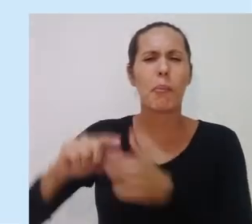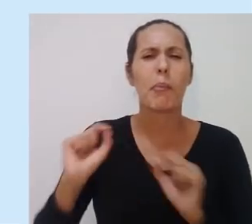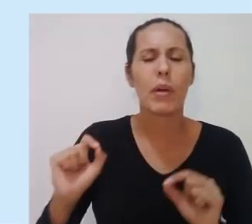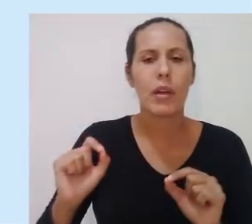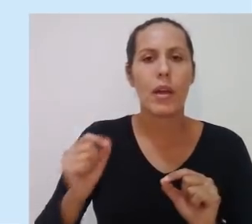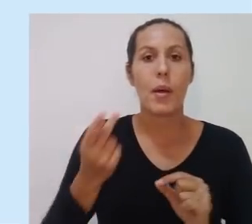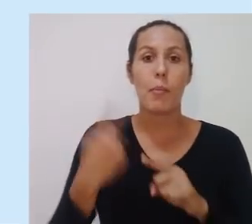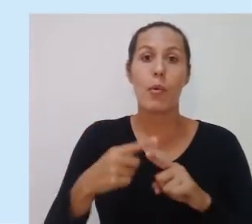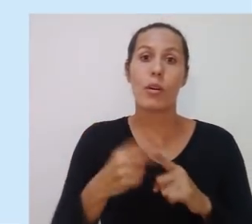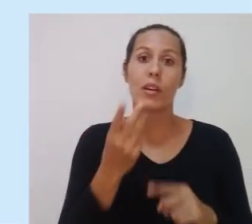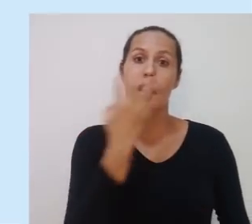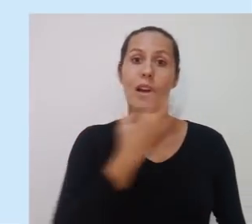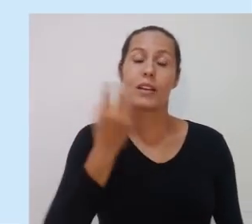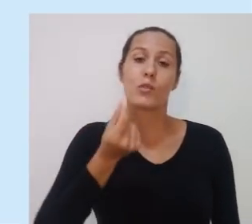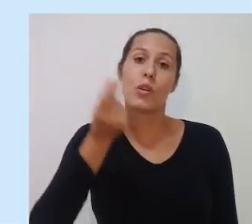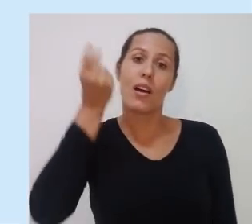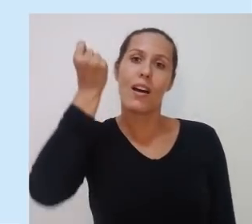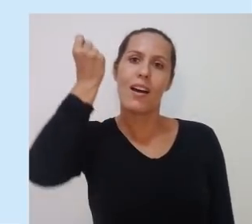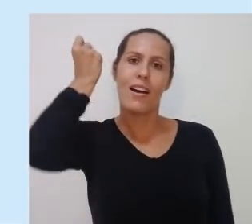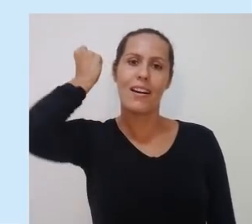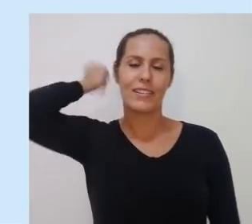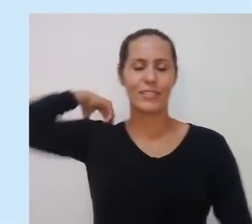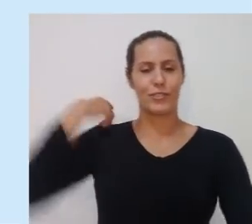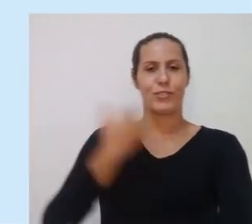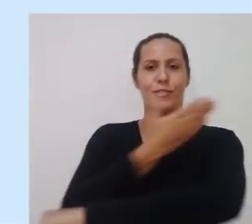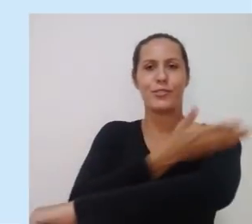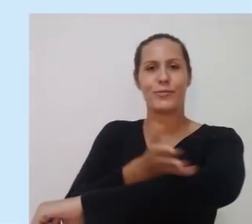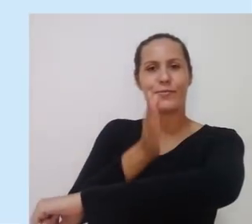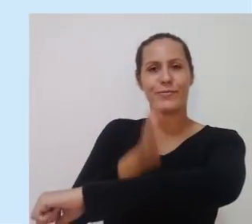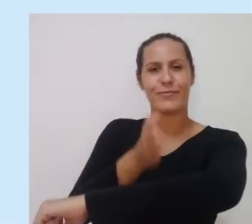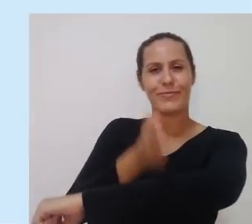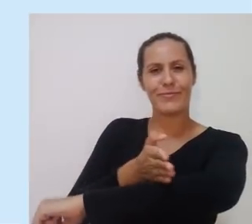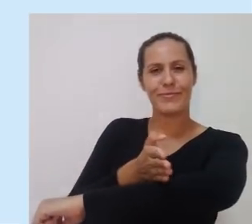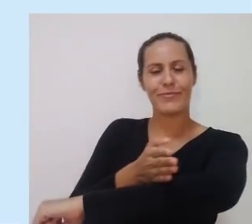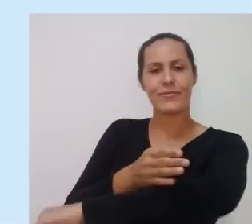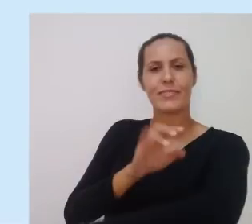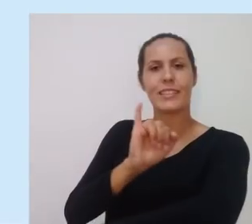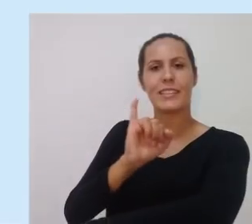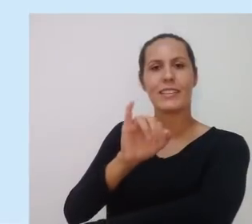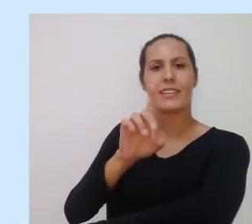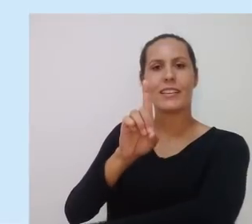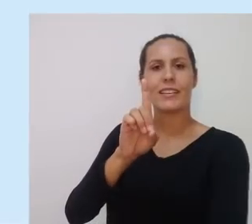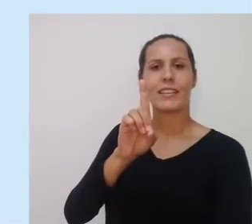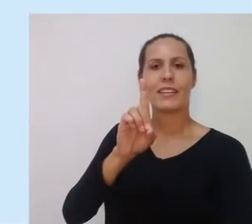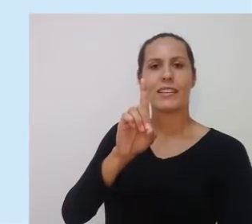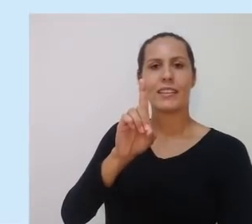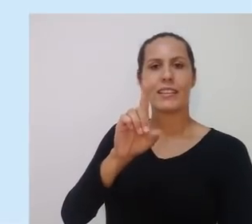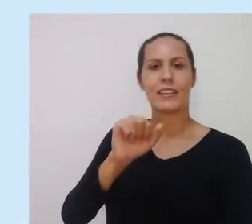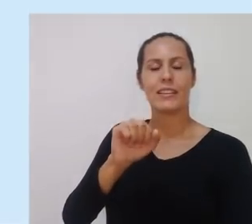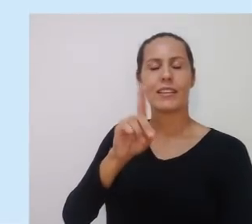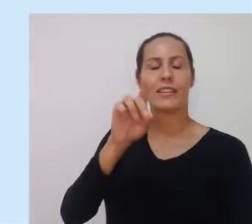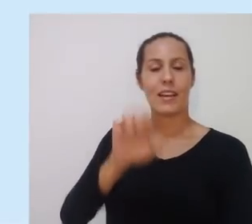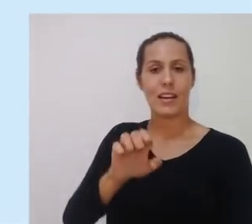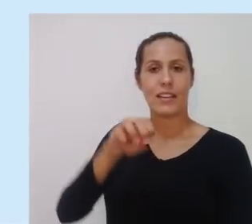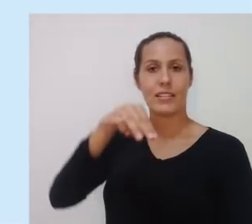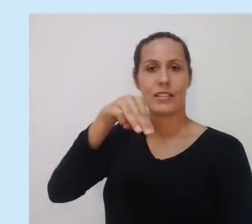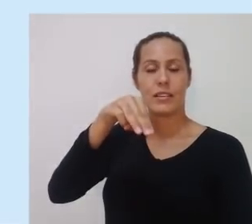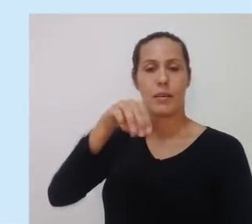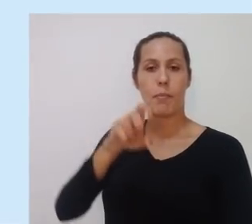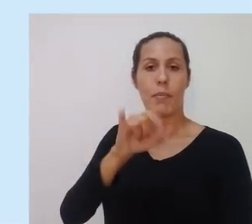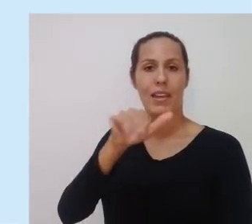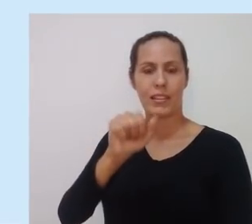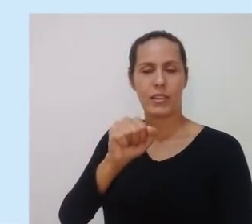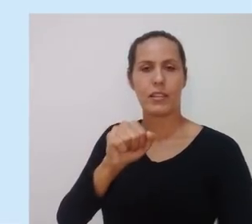cantadores medievais? Os cantadores da Idade Média, ok? Os cantadores da Idade